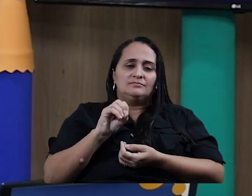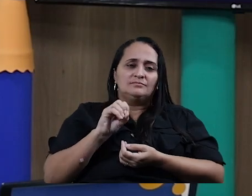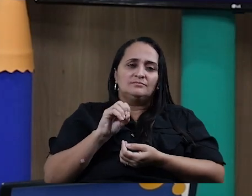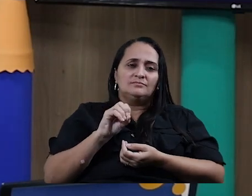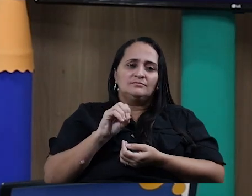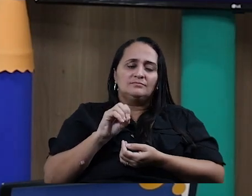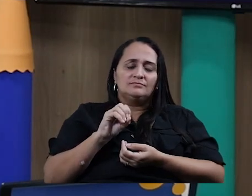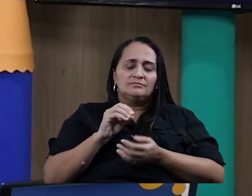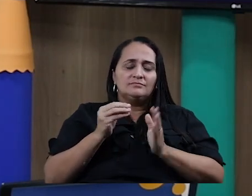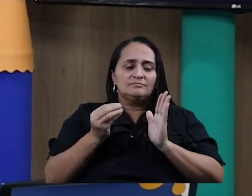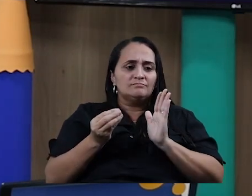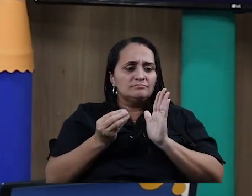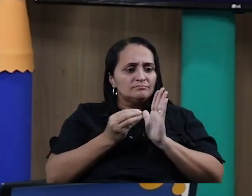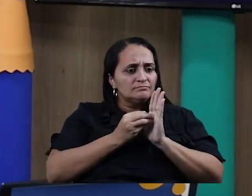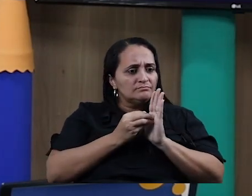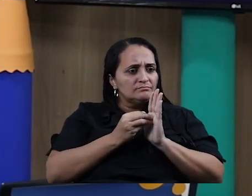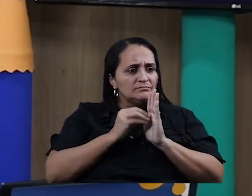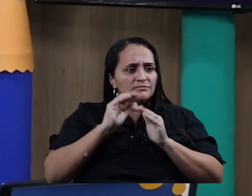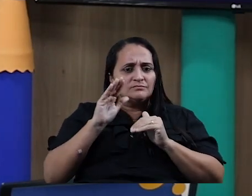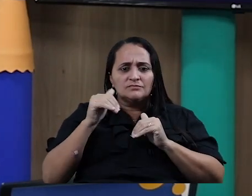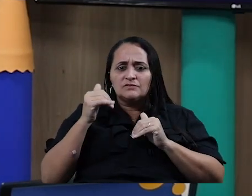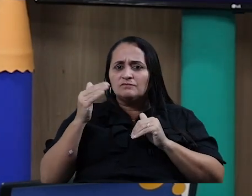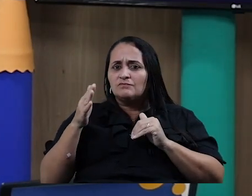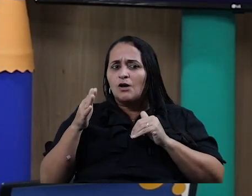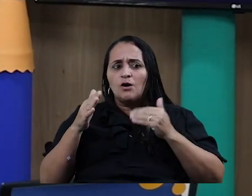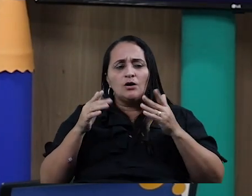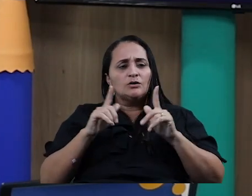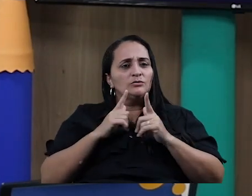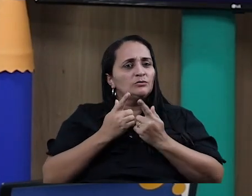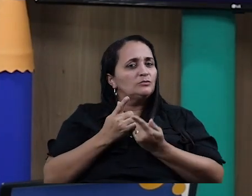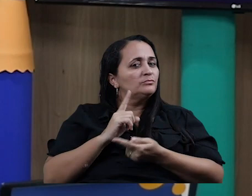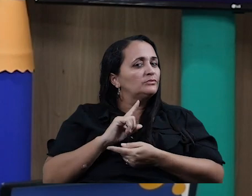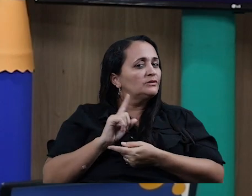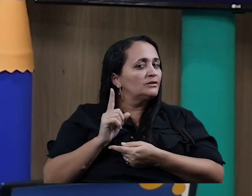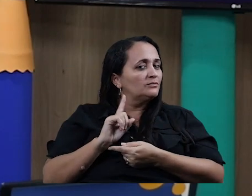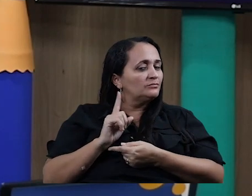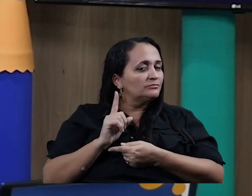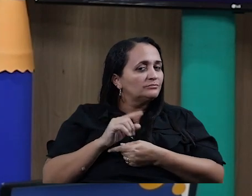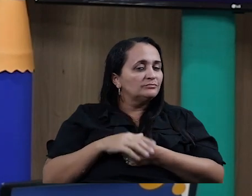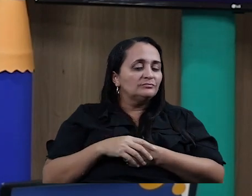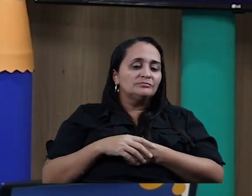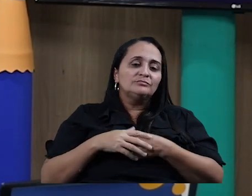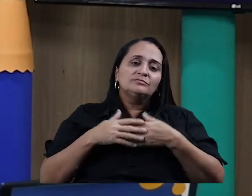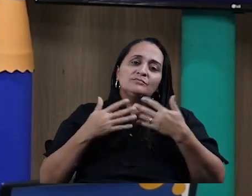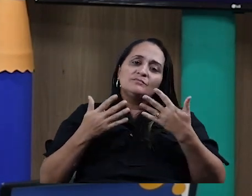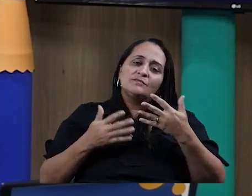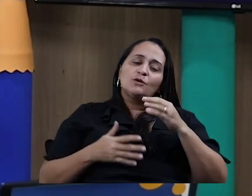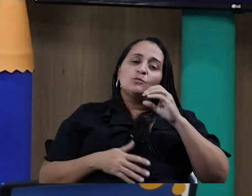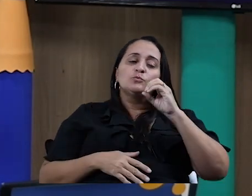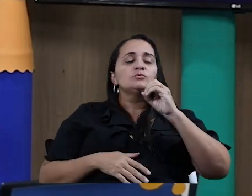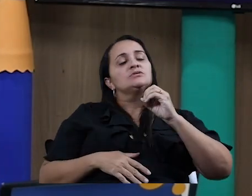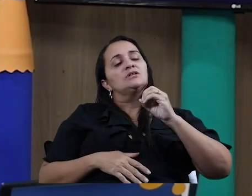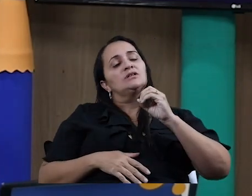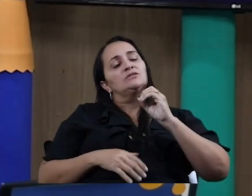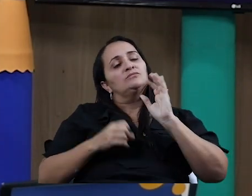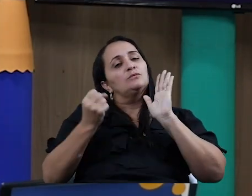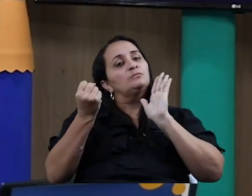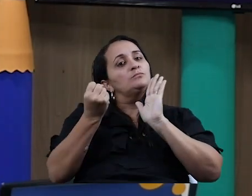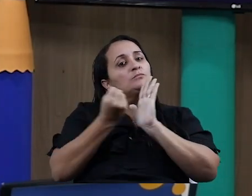ele não registrou nenhuma fora do grupo. Entende? Então, o zero foi um